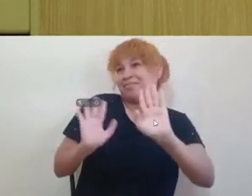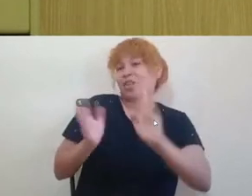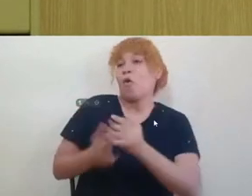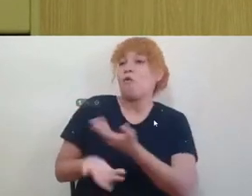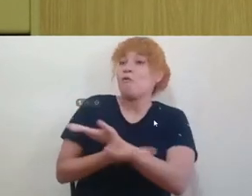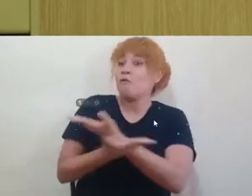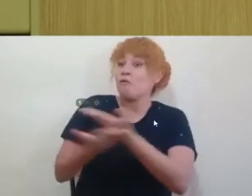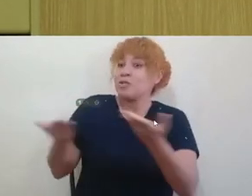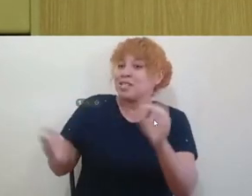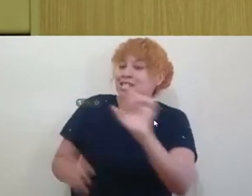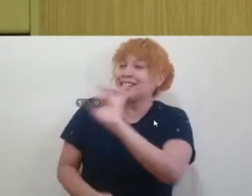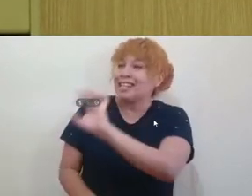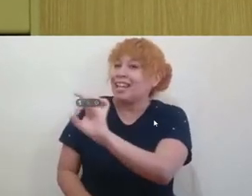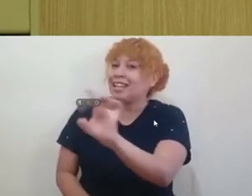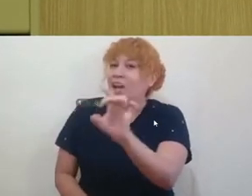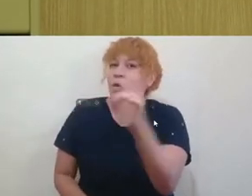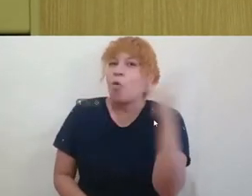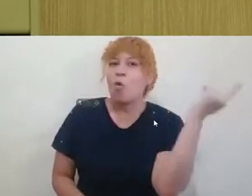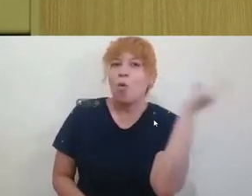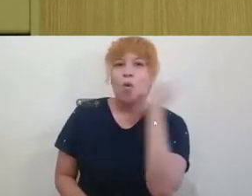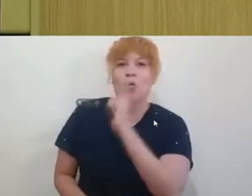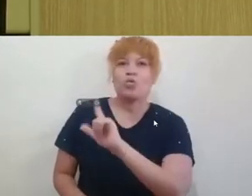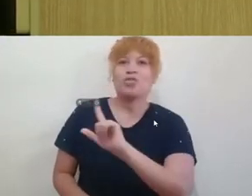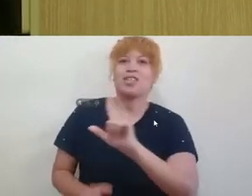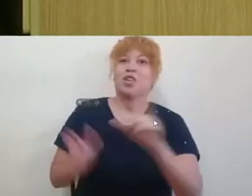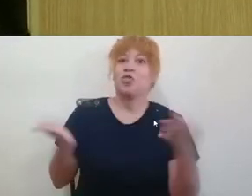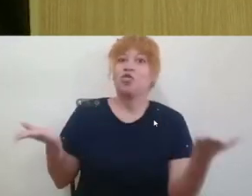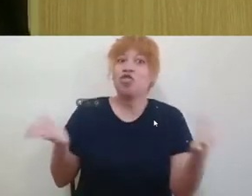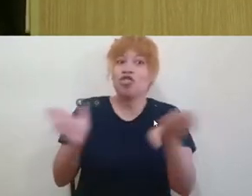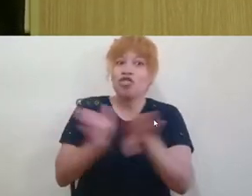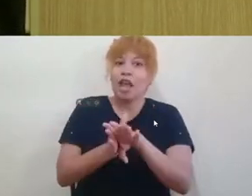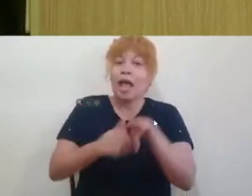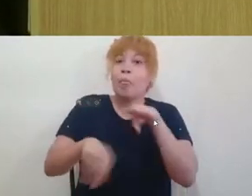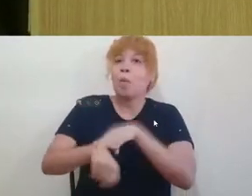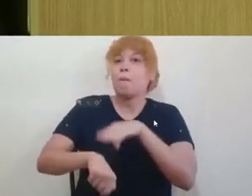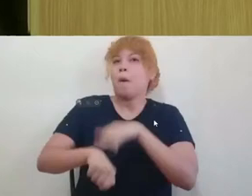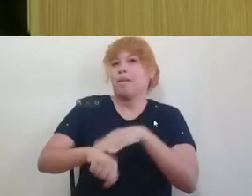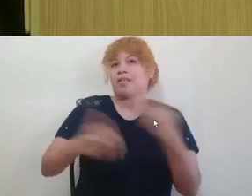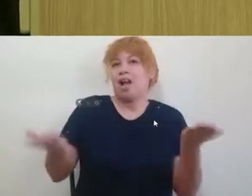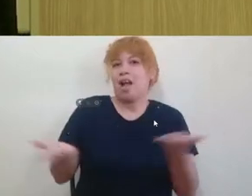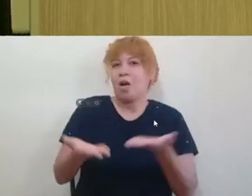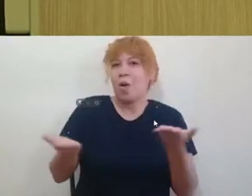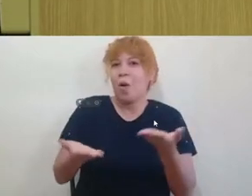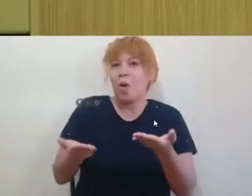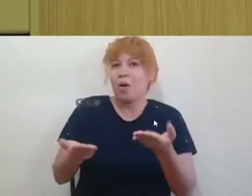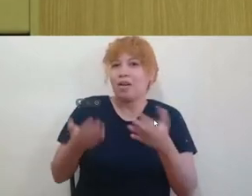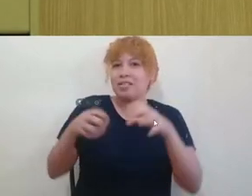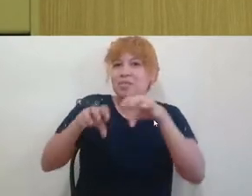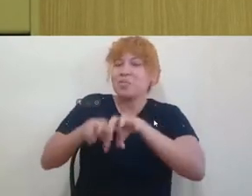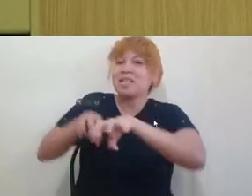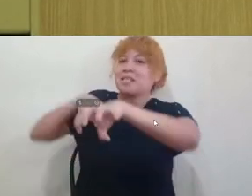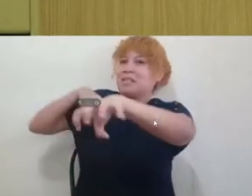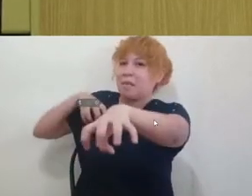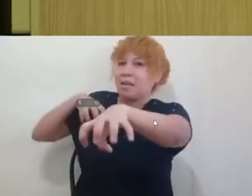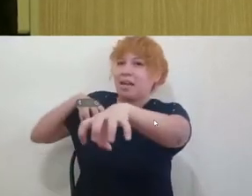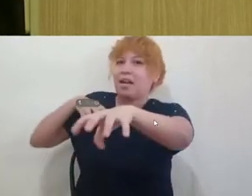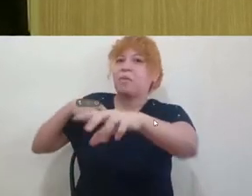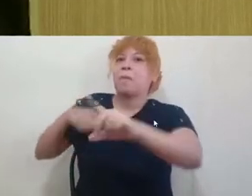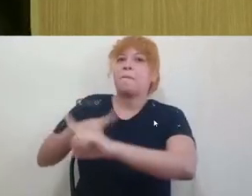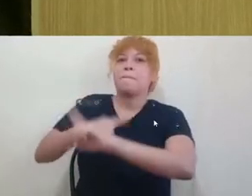uma universidade pública, inclusiva, de extrema qualidade. Hoje estamos presentes